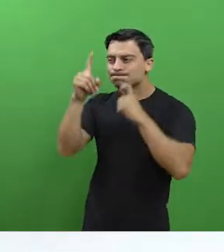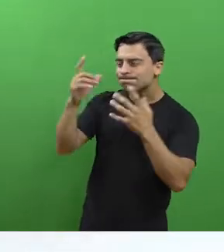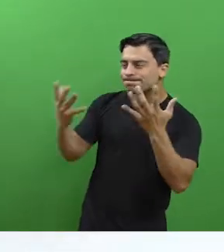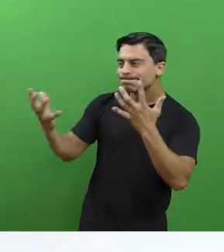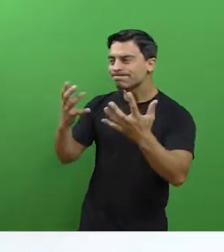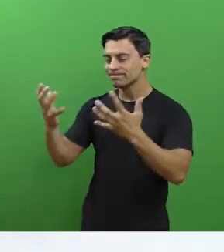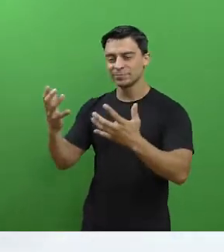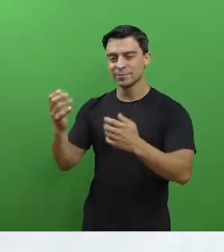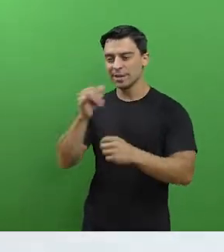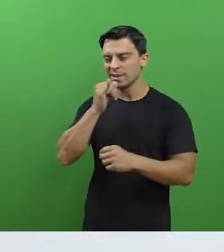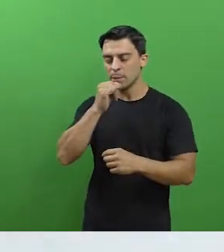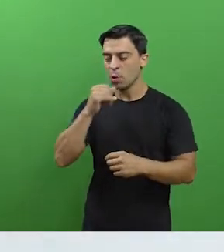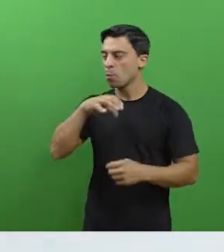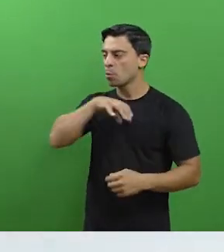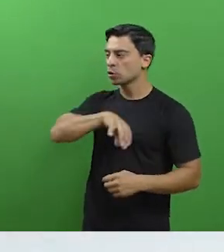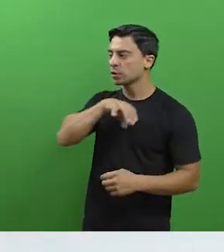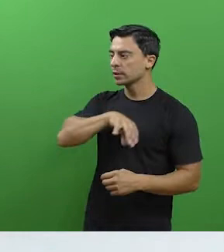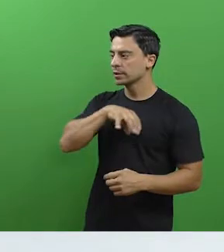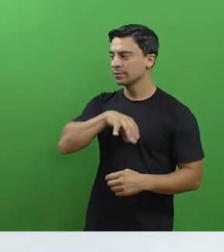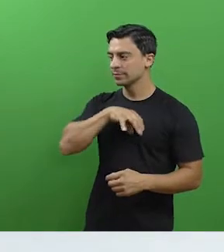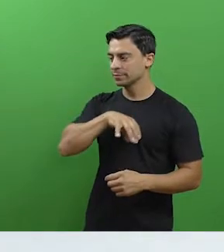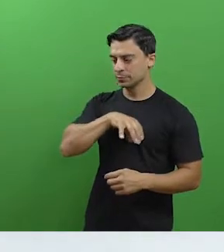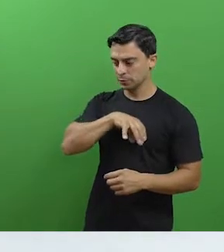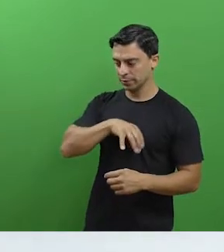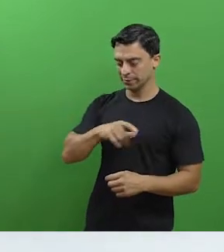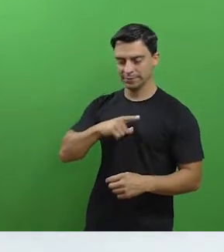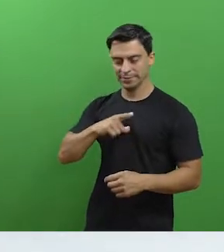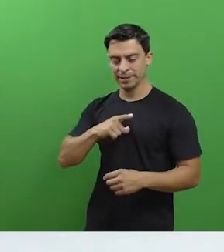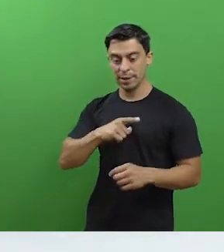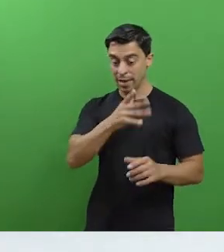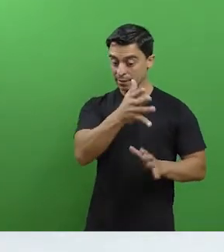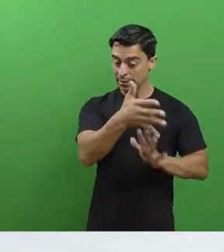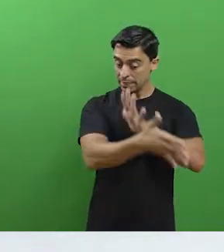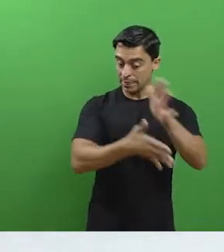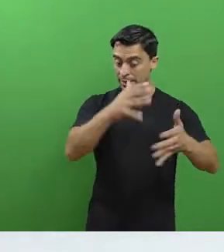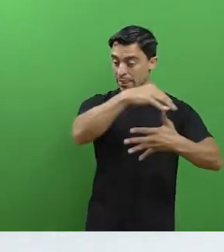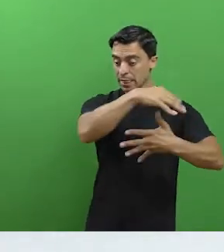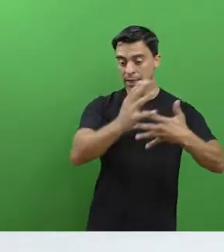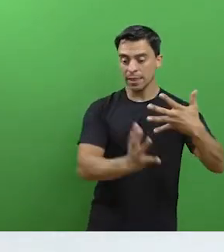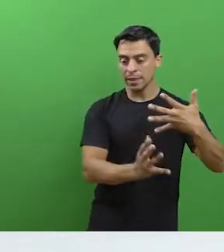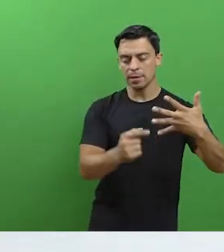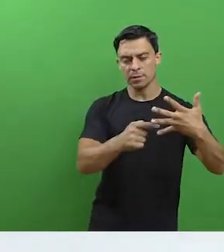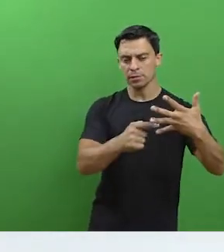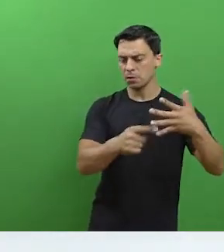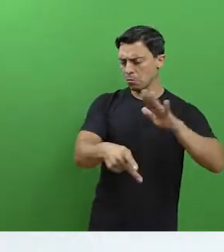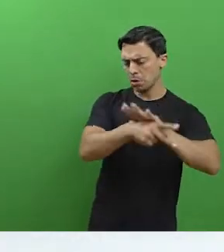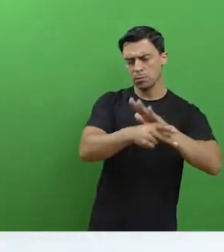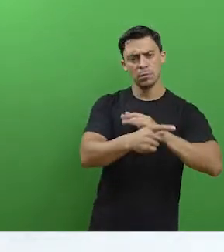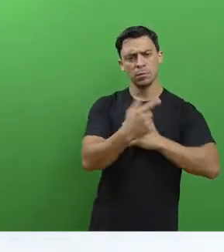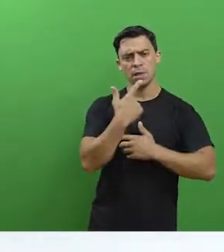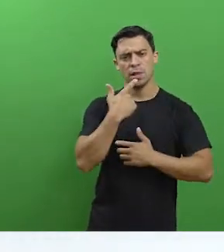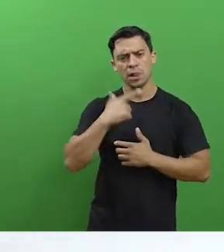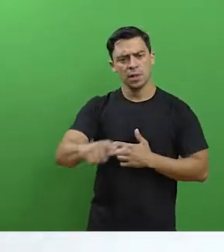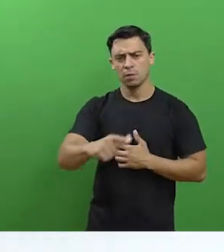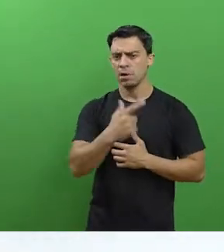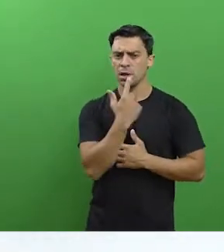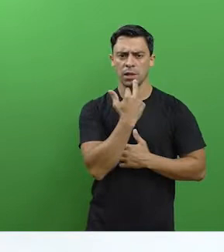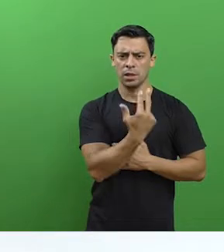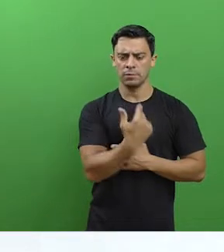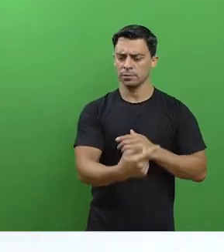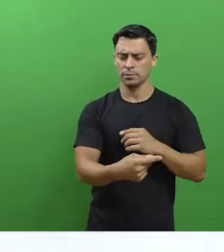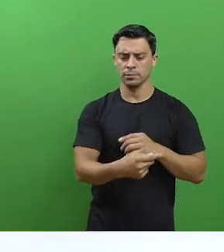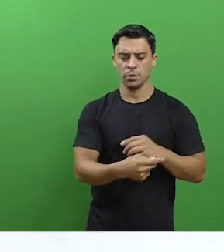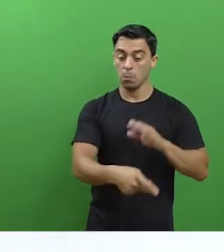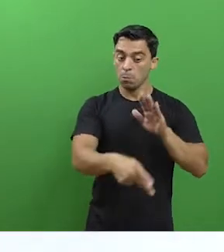nossa, o português, Libras, que é a língua brasileira de sinais, é uma língua também, um idioma, podemos dizer, o idioma dos